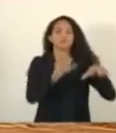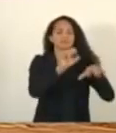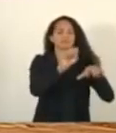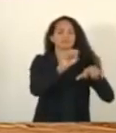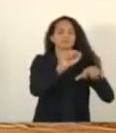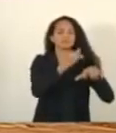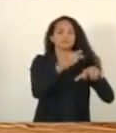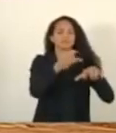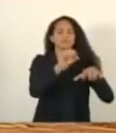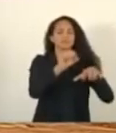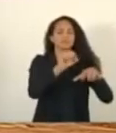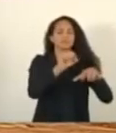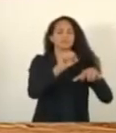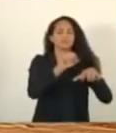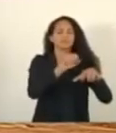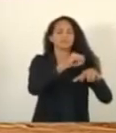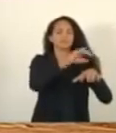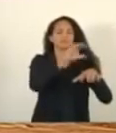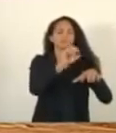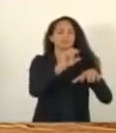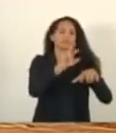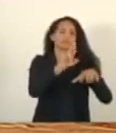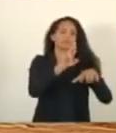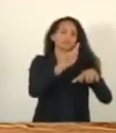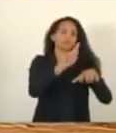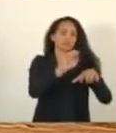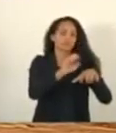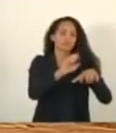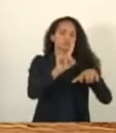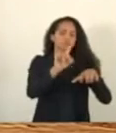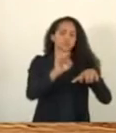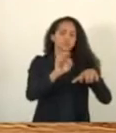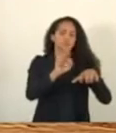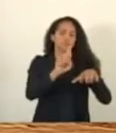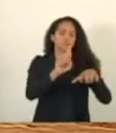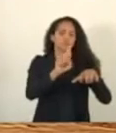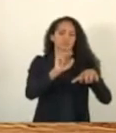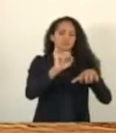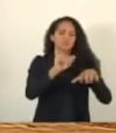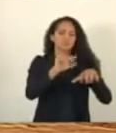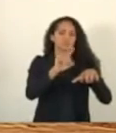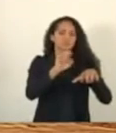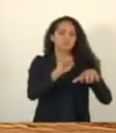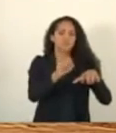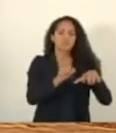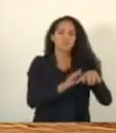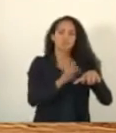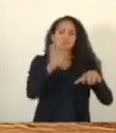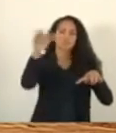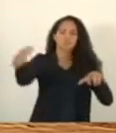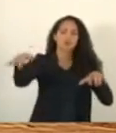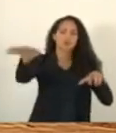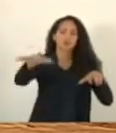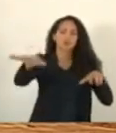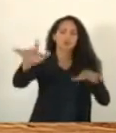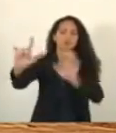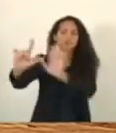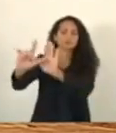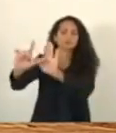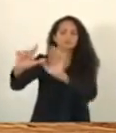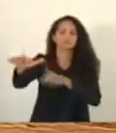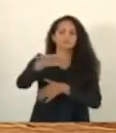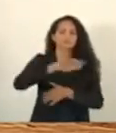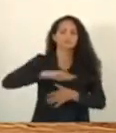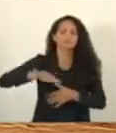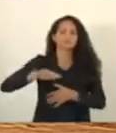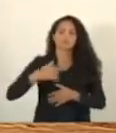até de São Jorge de Tiradentes até Linhares. Então, fico muito feliz que os deputados